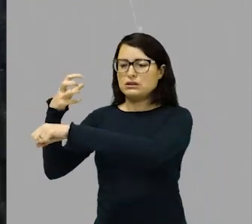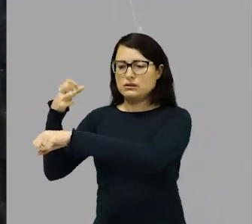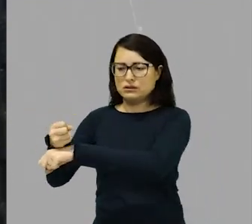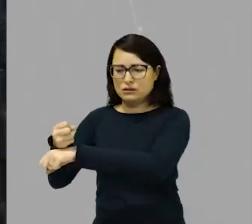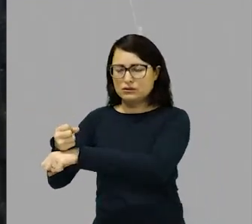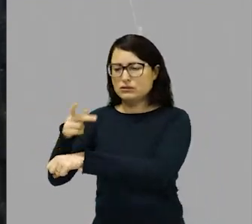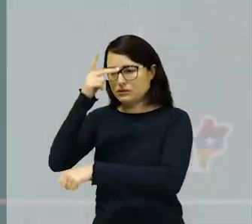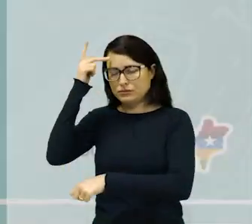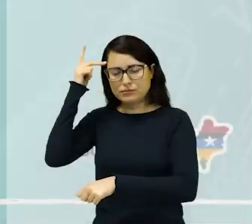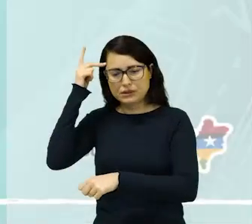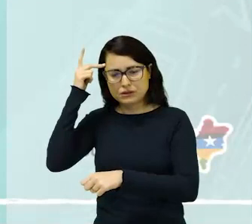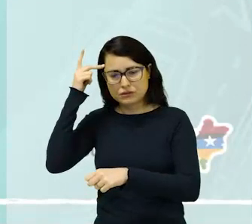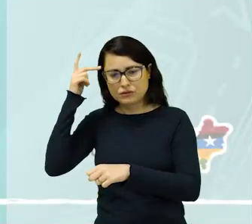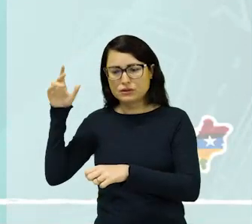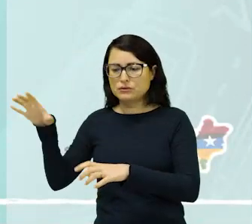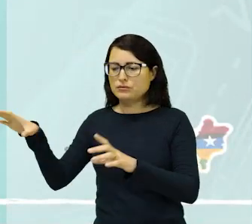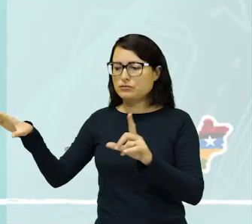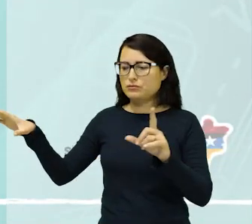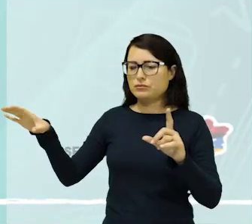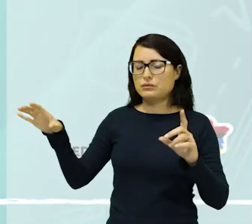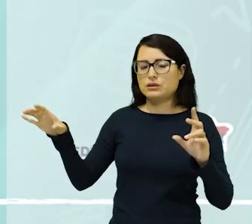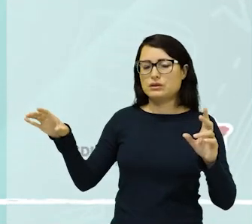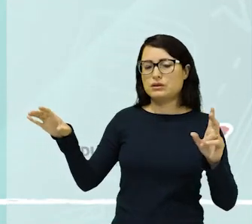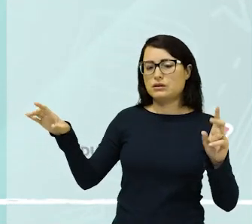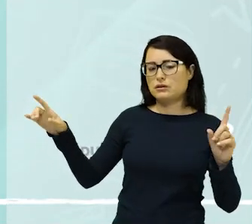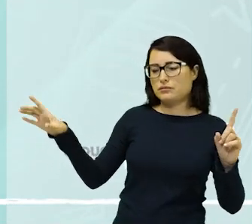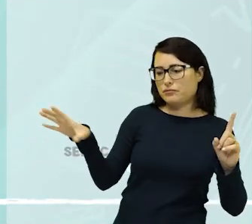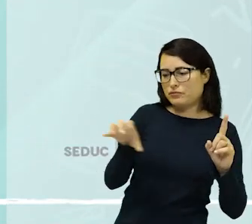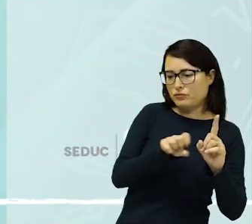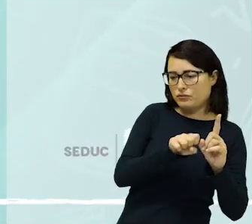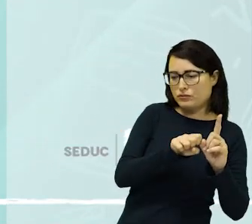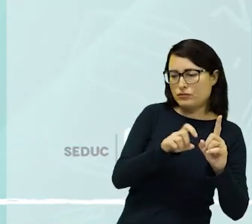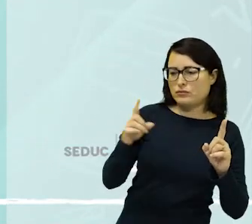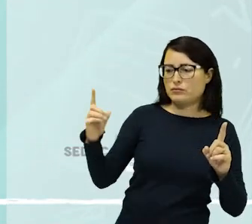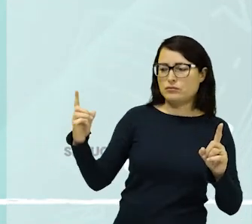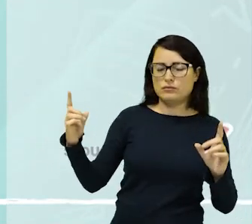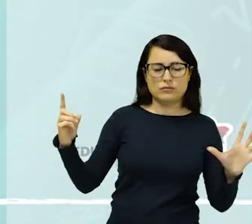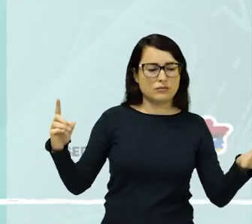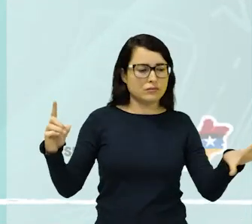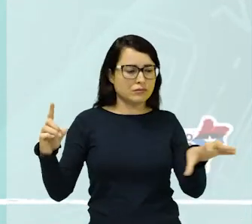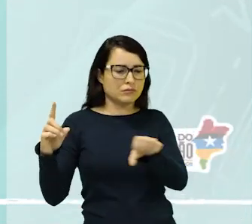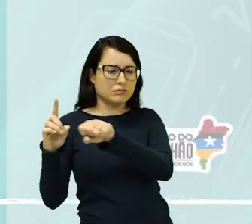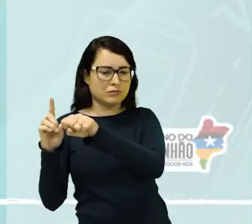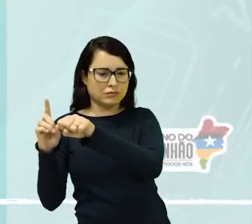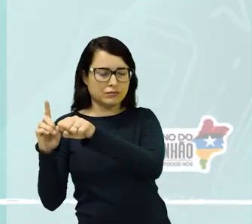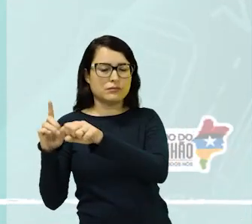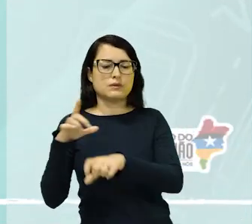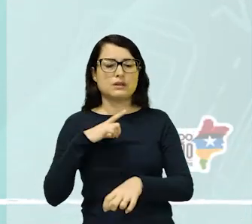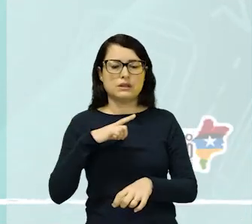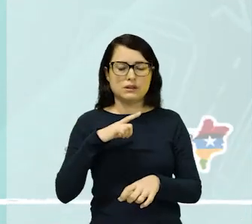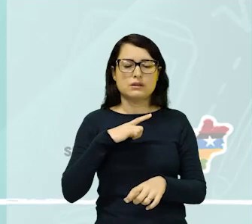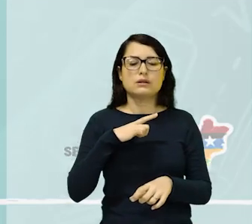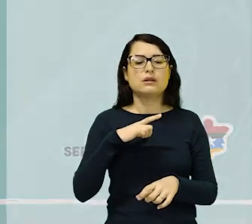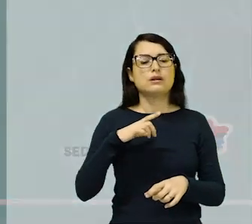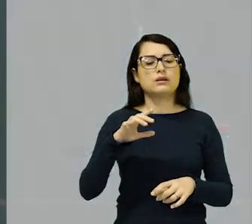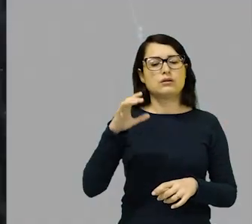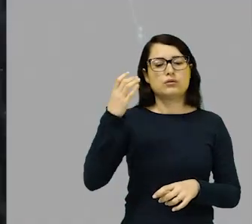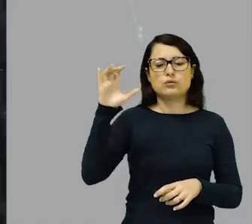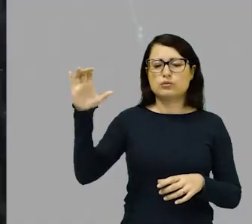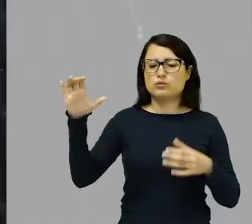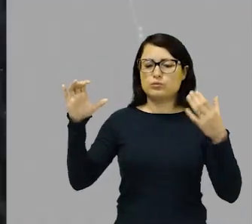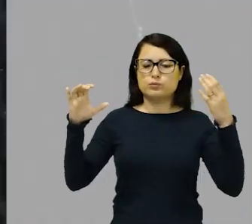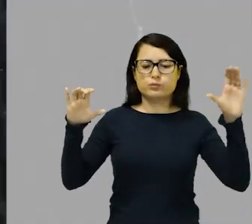também, a gente sabe disso. E é comum em nossa realidade globalizada, onde temos contato frequente e contínuo com culturas de todas as formas e